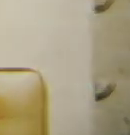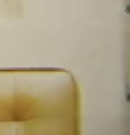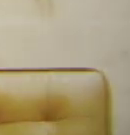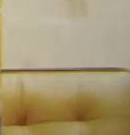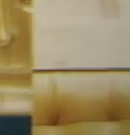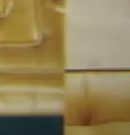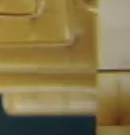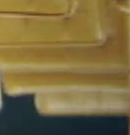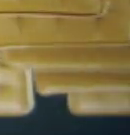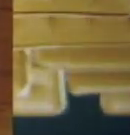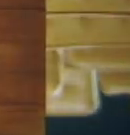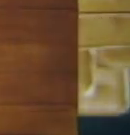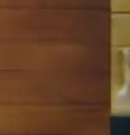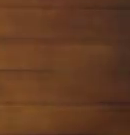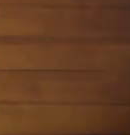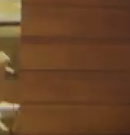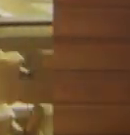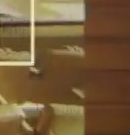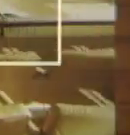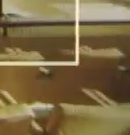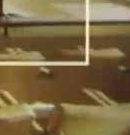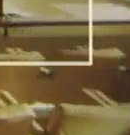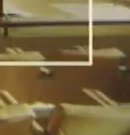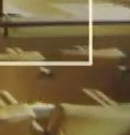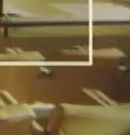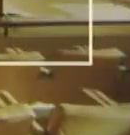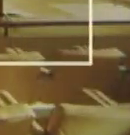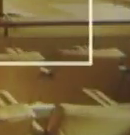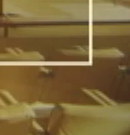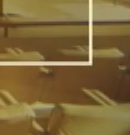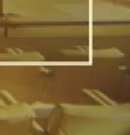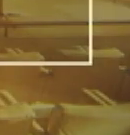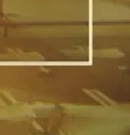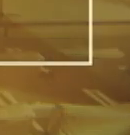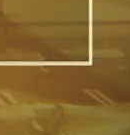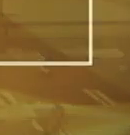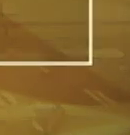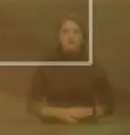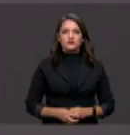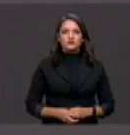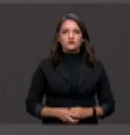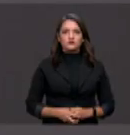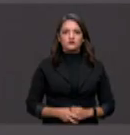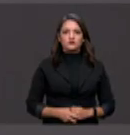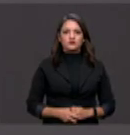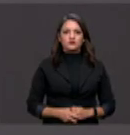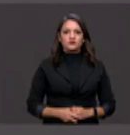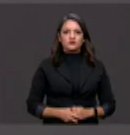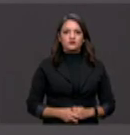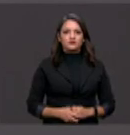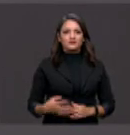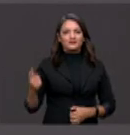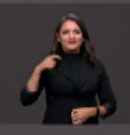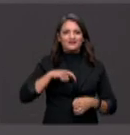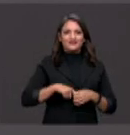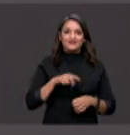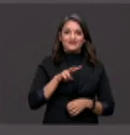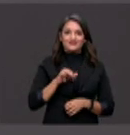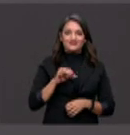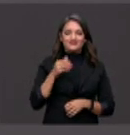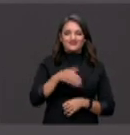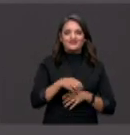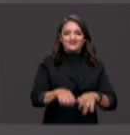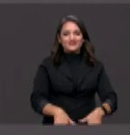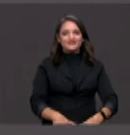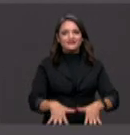fachada do STF, a imagem espelhada descortina-se para as laterais, vista interna do plenário vazio. Em letras brancas, voltamos a apresentar. De volta ao vivo com o direto